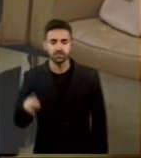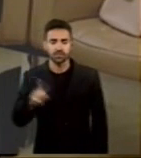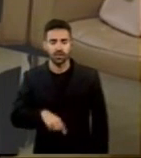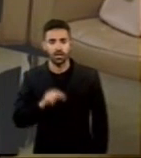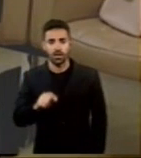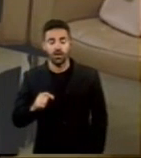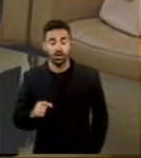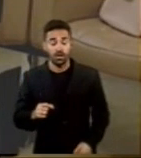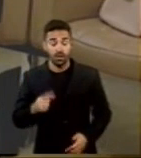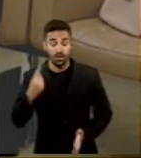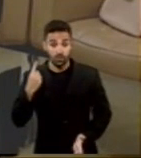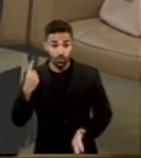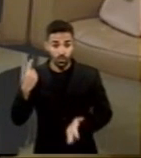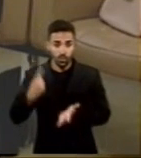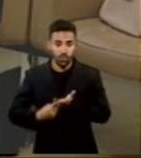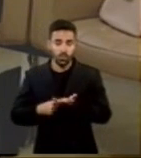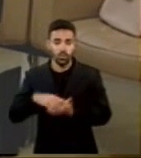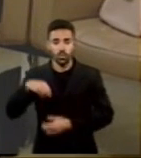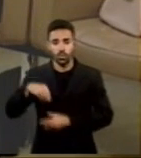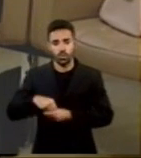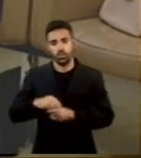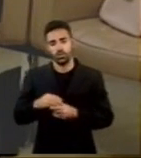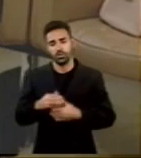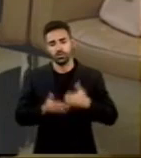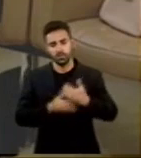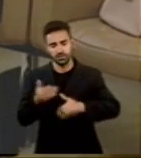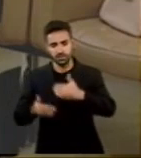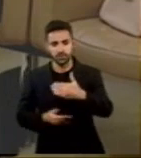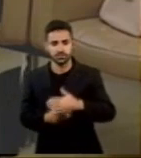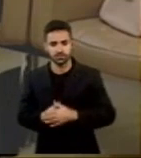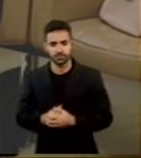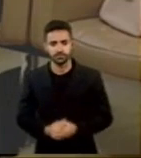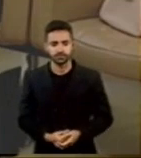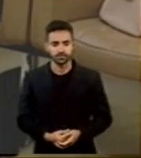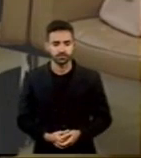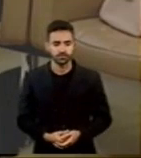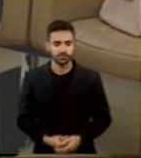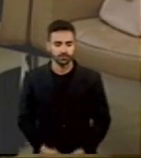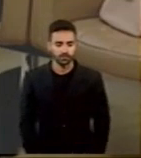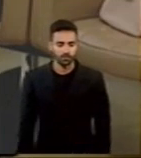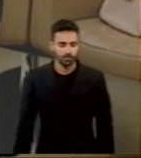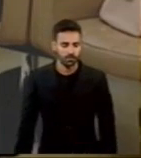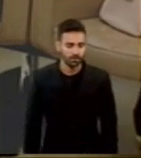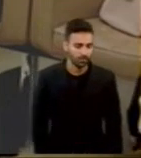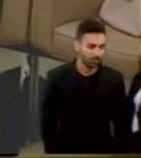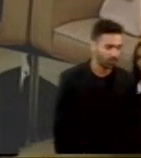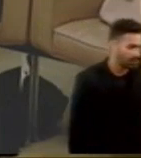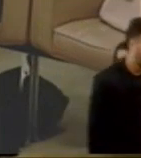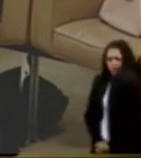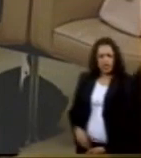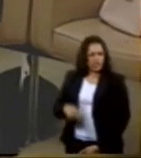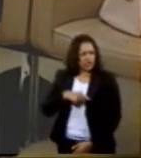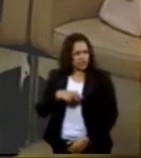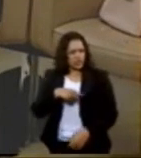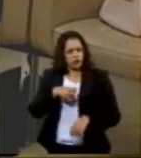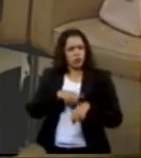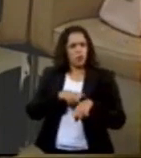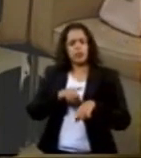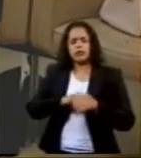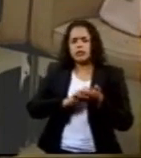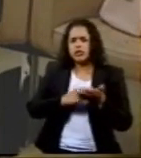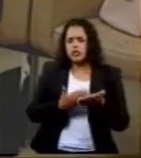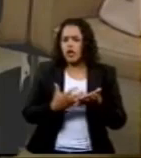acordo nesses processos. Então, quer dizer, houve um movimento para que se interpretasse que, de alguma forma, os